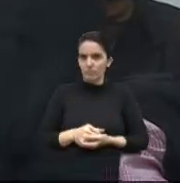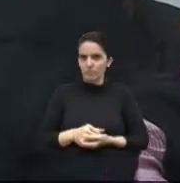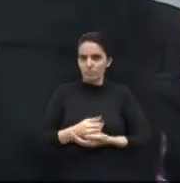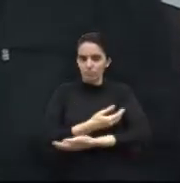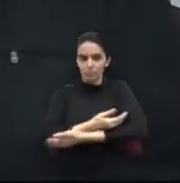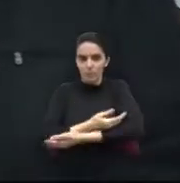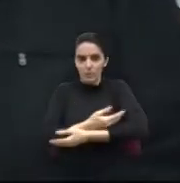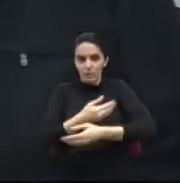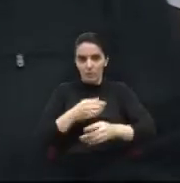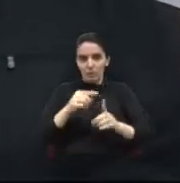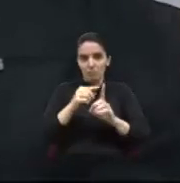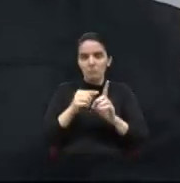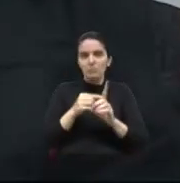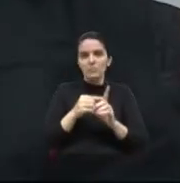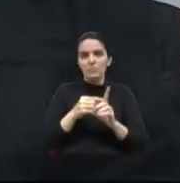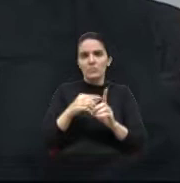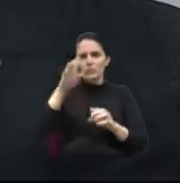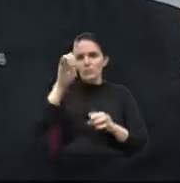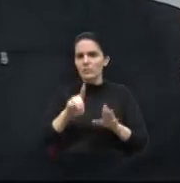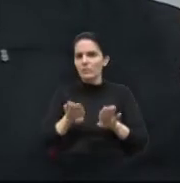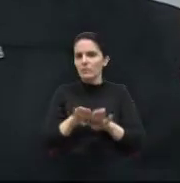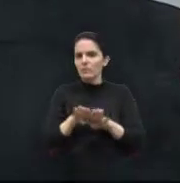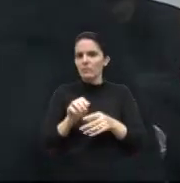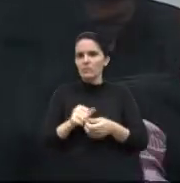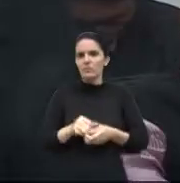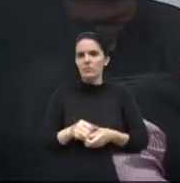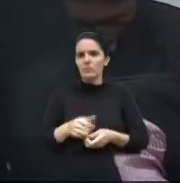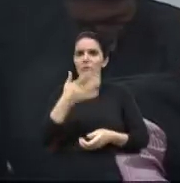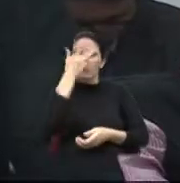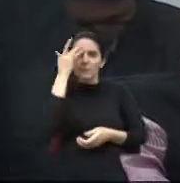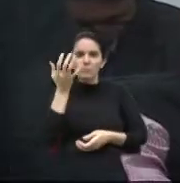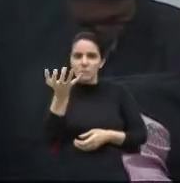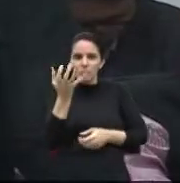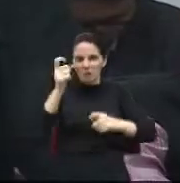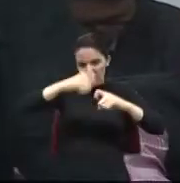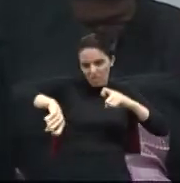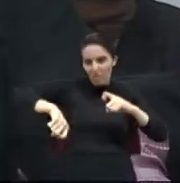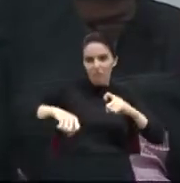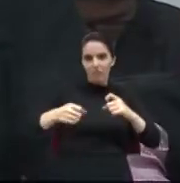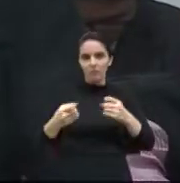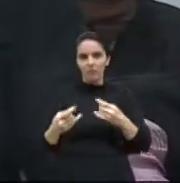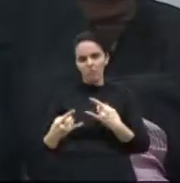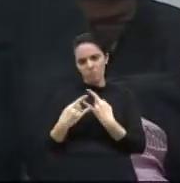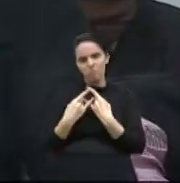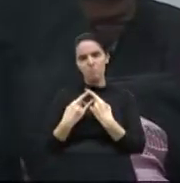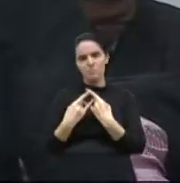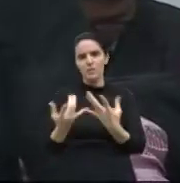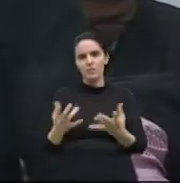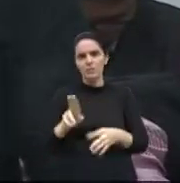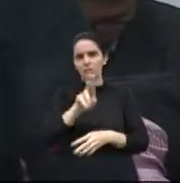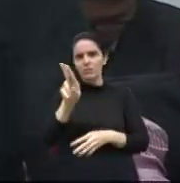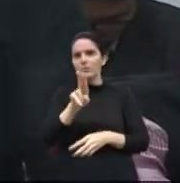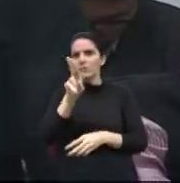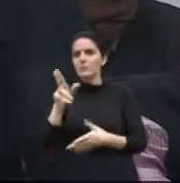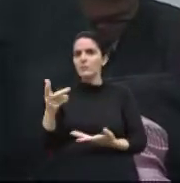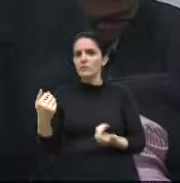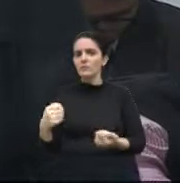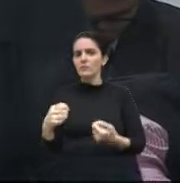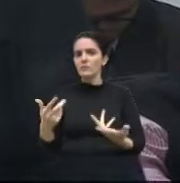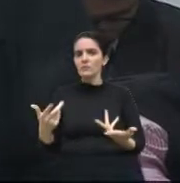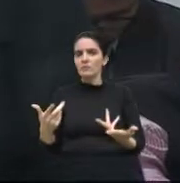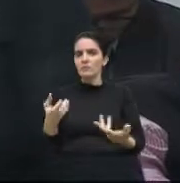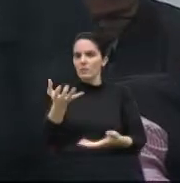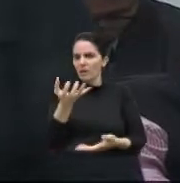você quer transar, sabe o que você faz? Usa preservativo. Se você quer